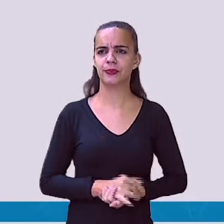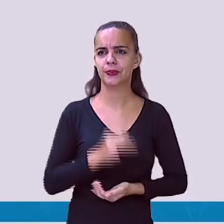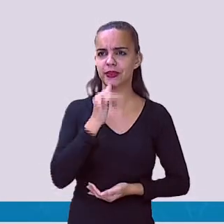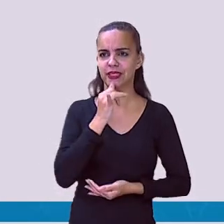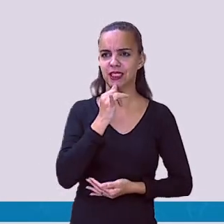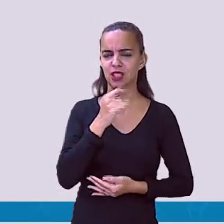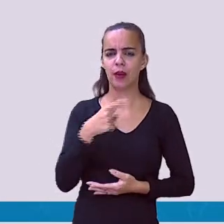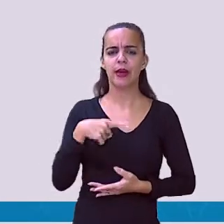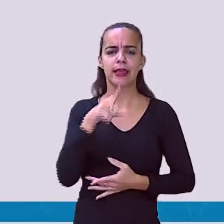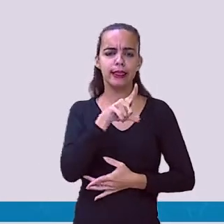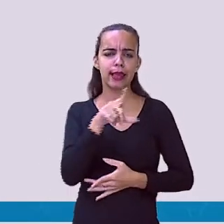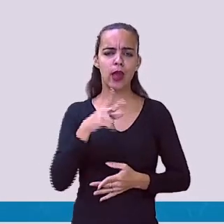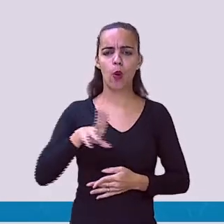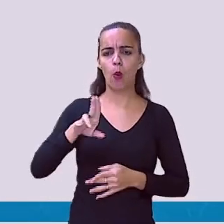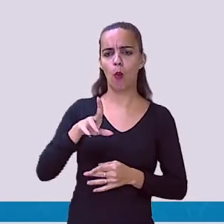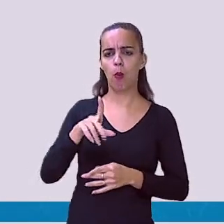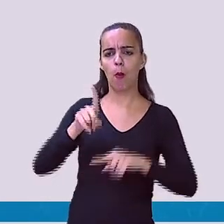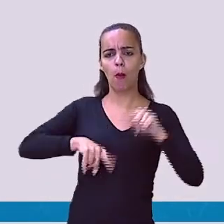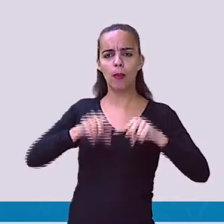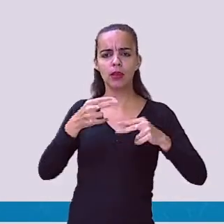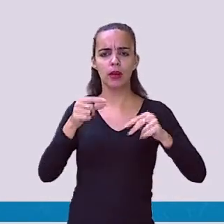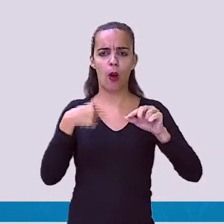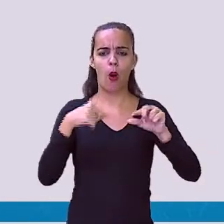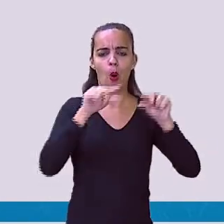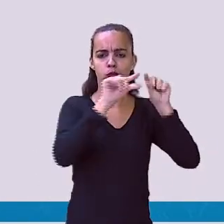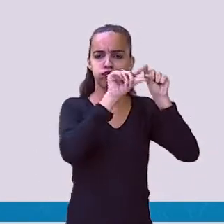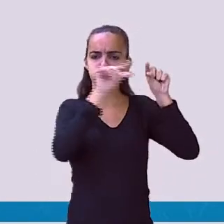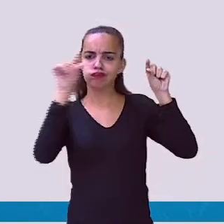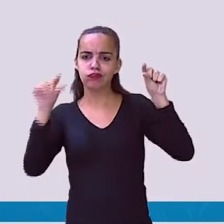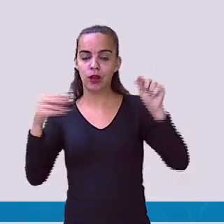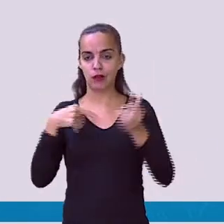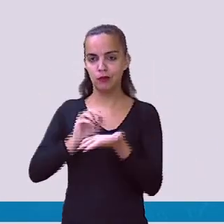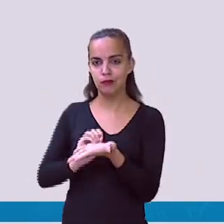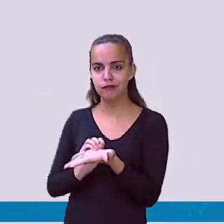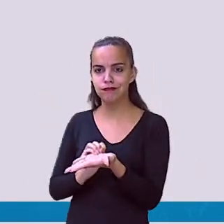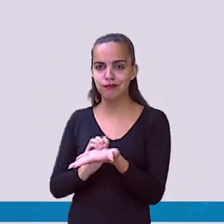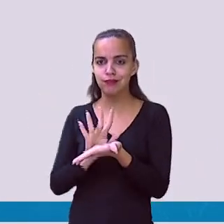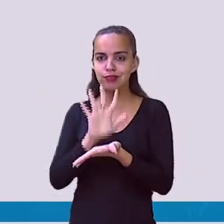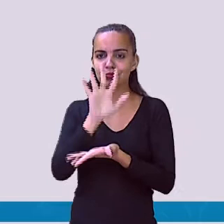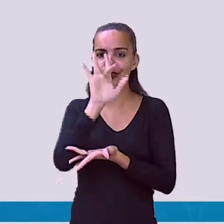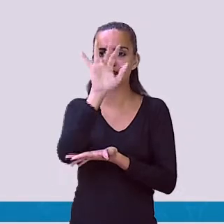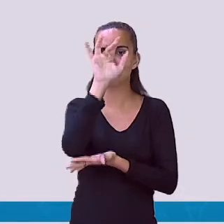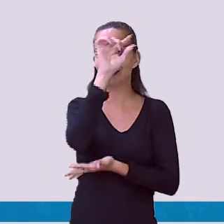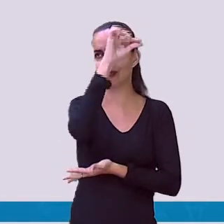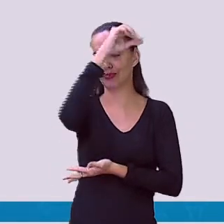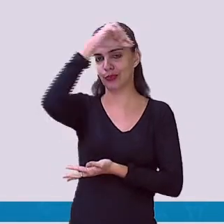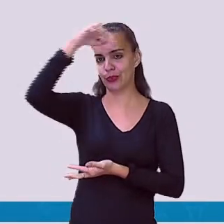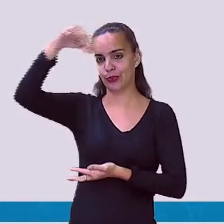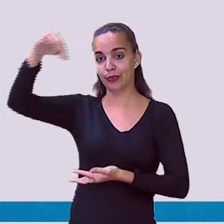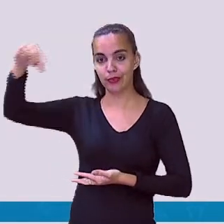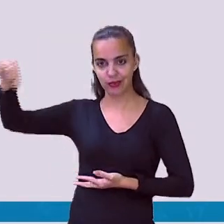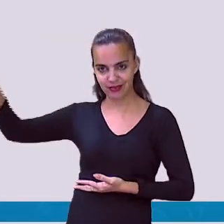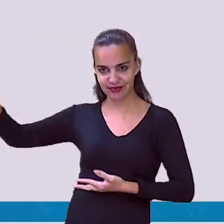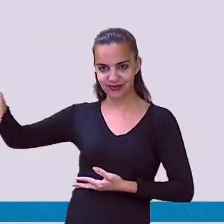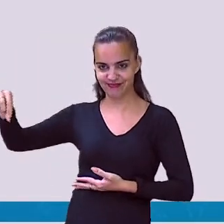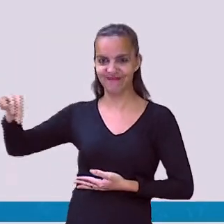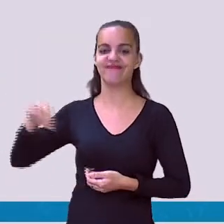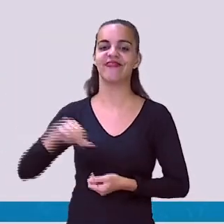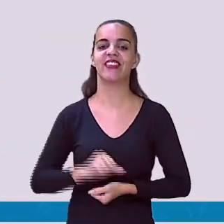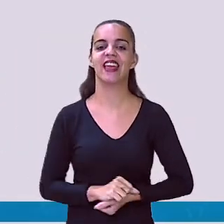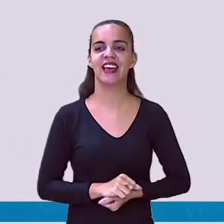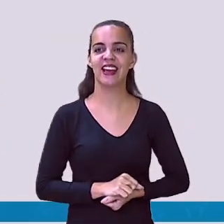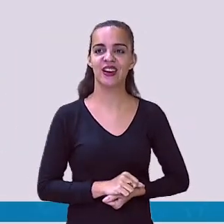um aparelho, de um instrumento. E esse instrumento, ele é chamado de